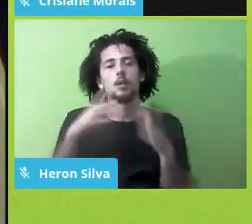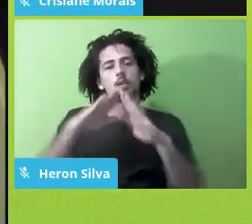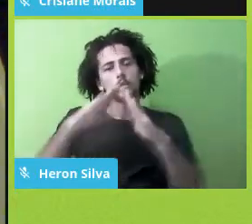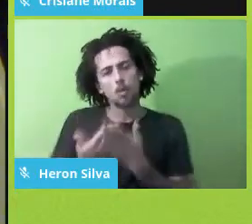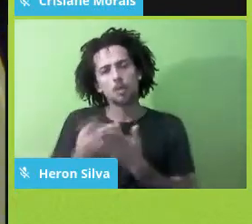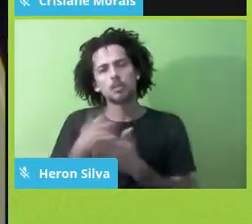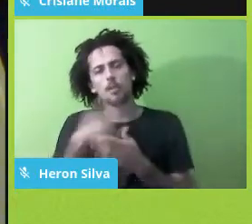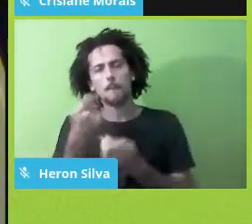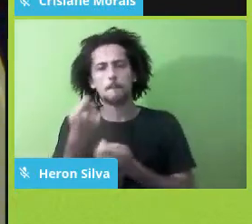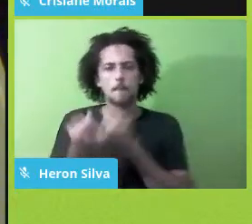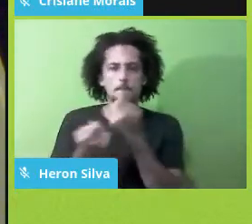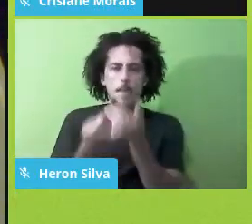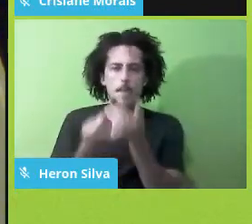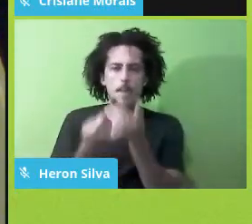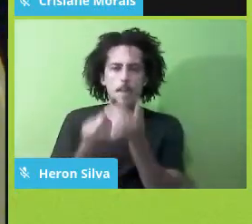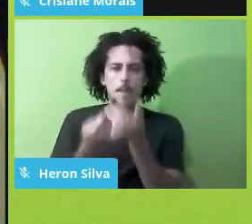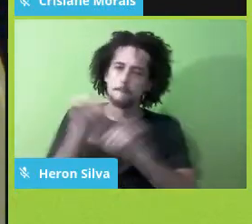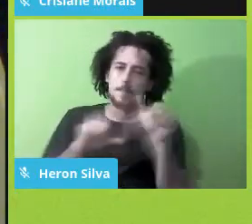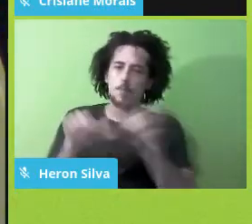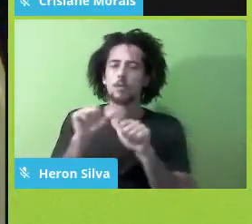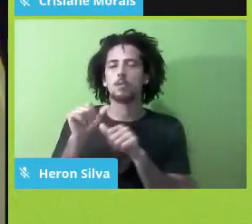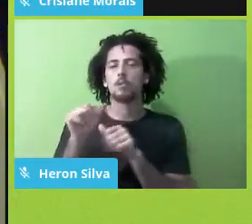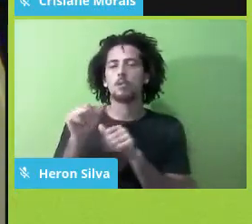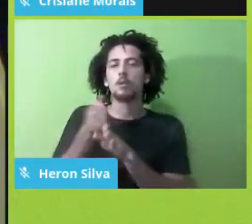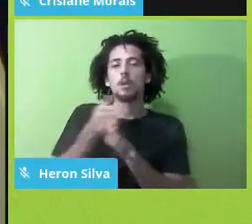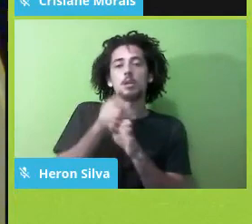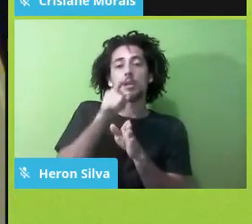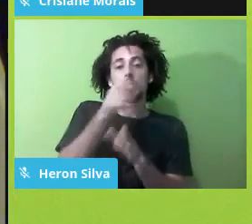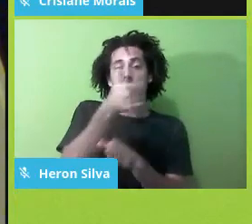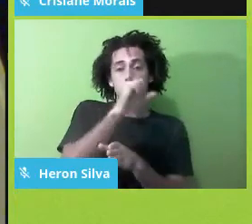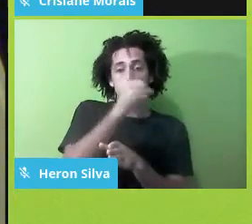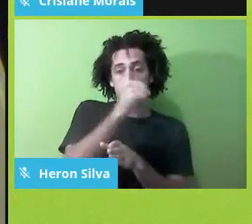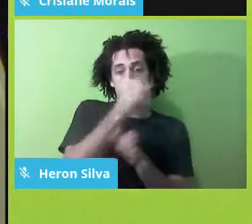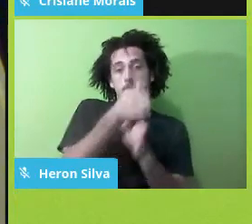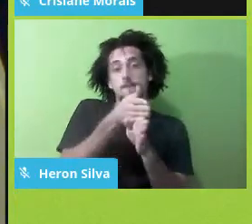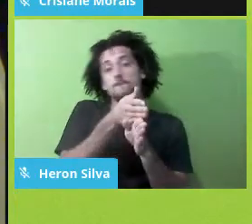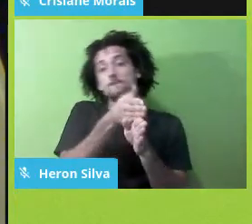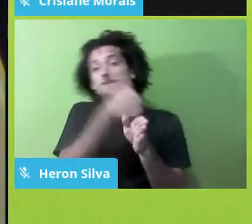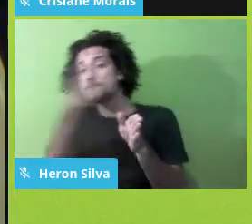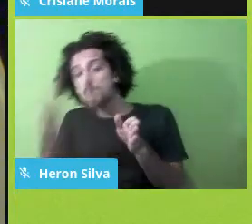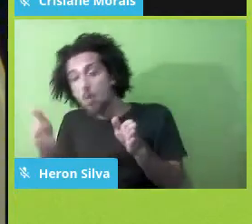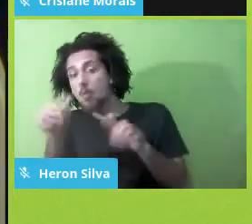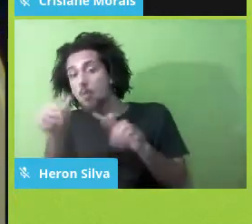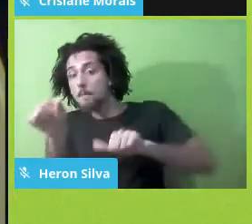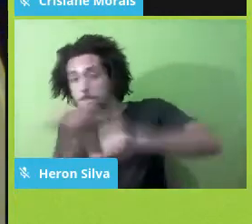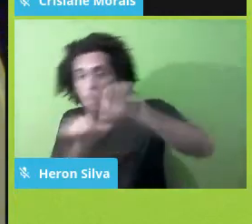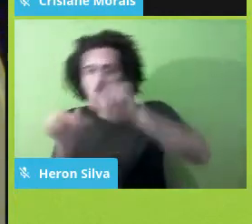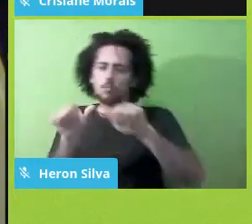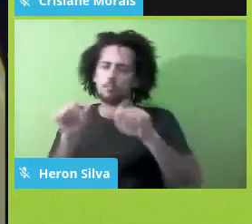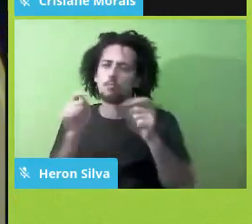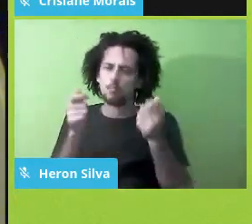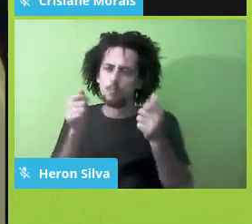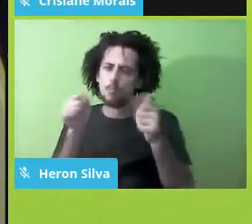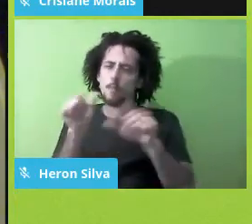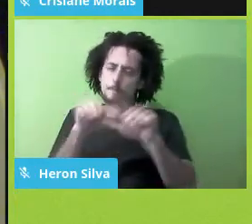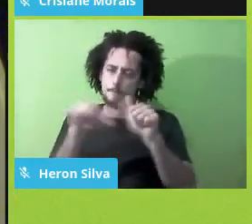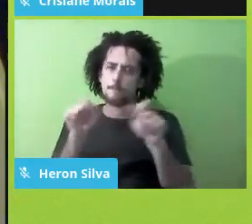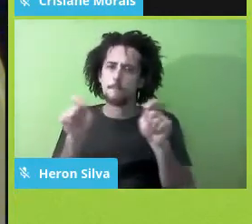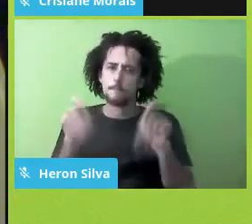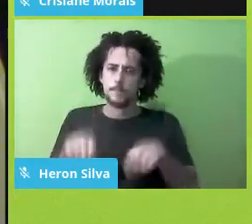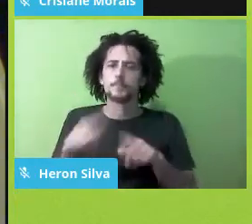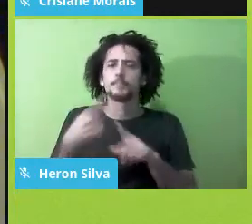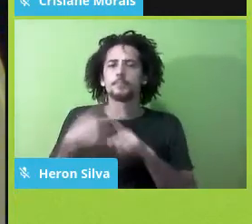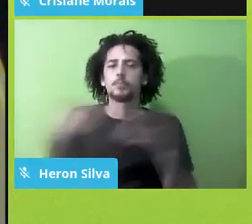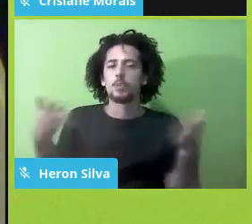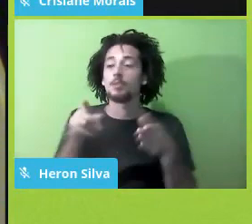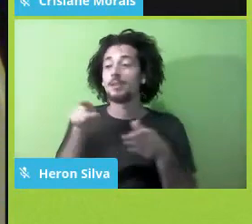depois de 88, tão fundamental para a emancipação, ela foi o alvo também, um dos alvos